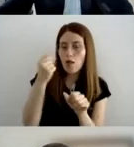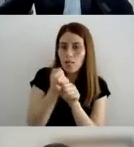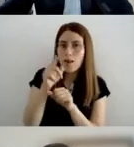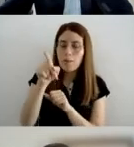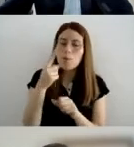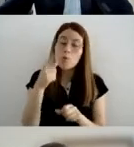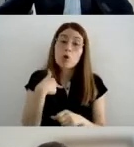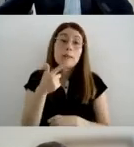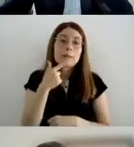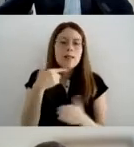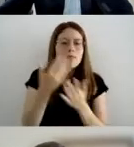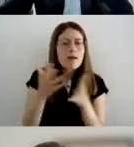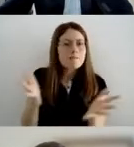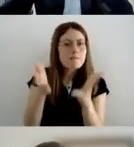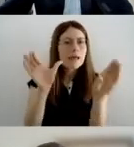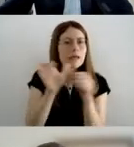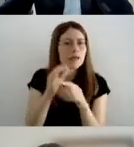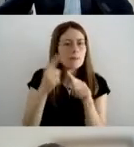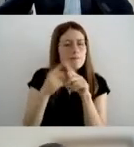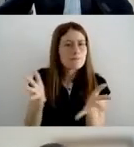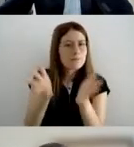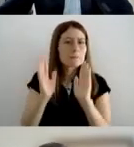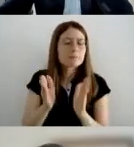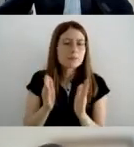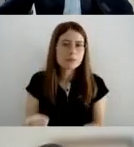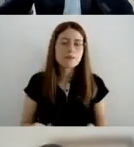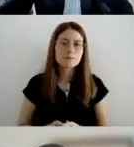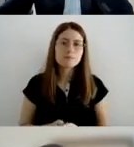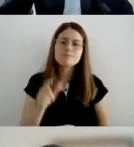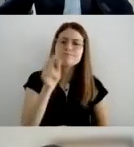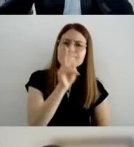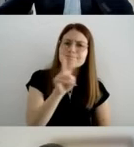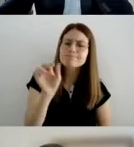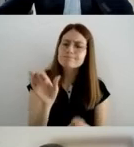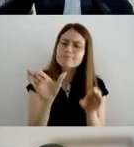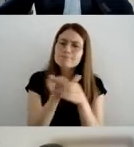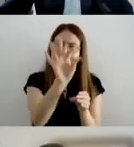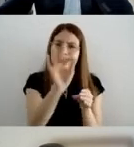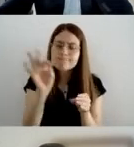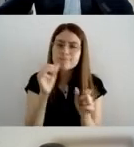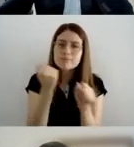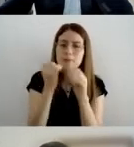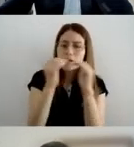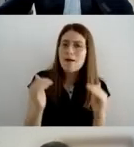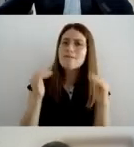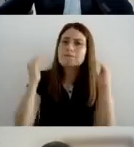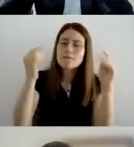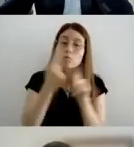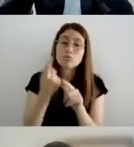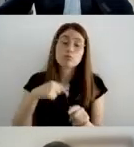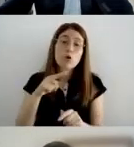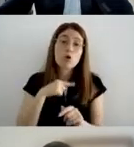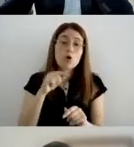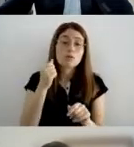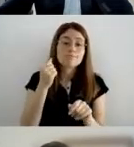que trabalhar ali a motivação da equipa e encontrar as tais equipas e criar equipas de alto rendimento, porque o nosso mandato era de